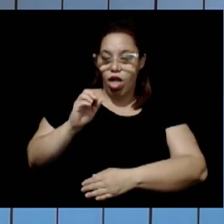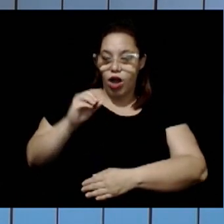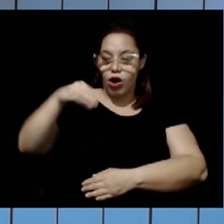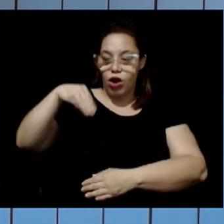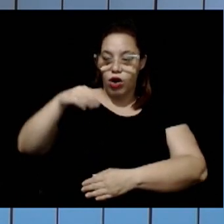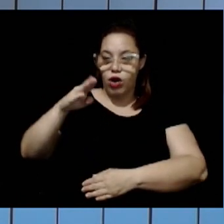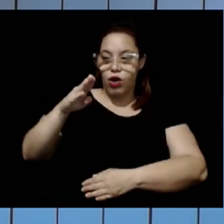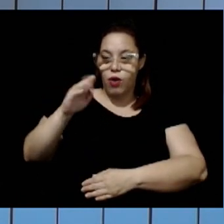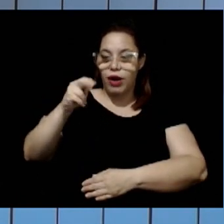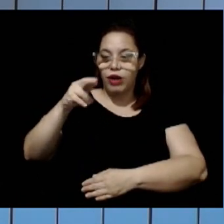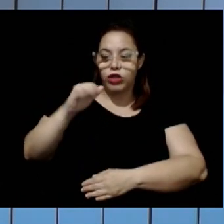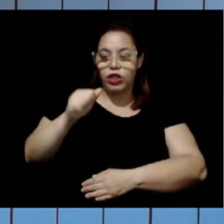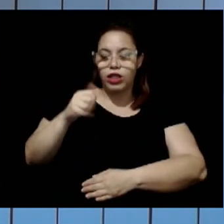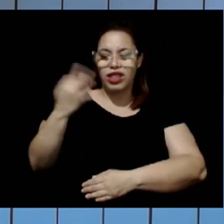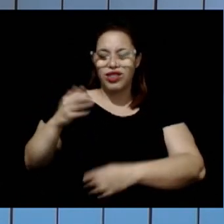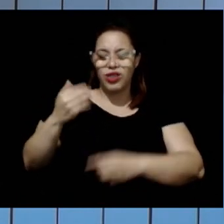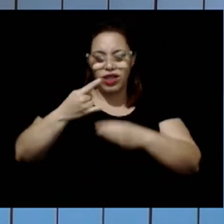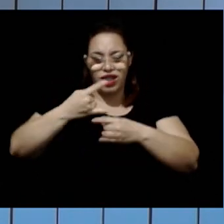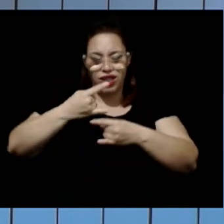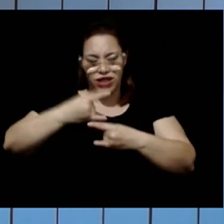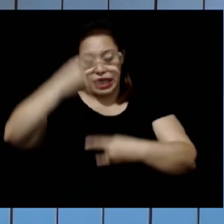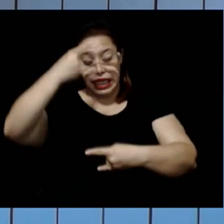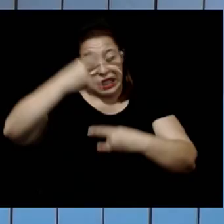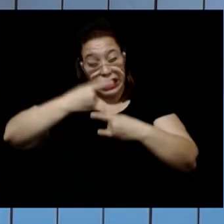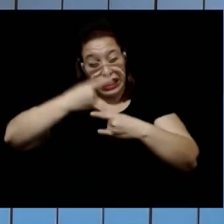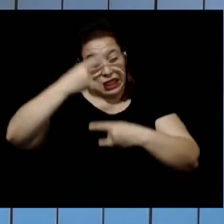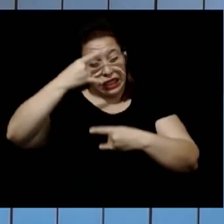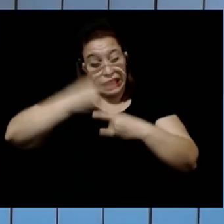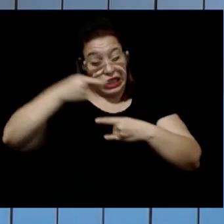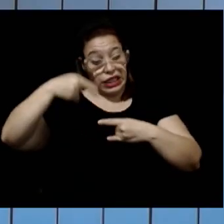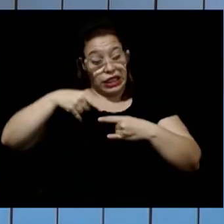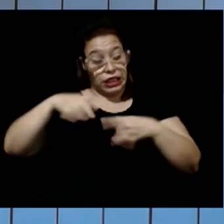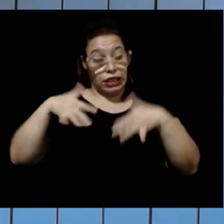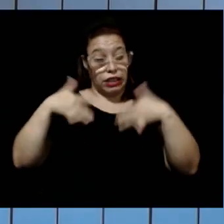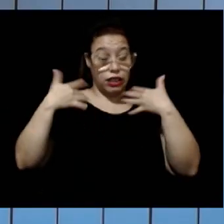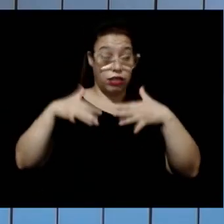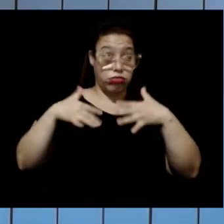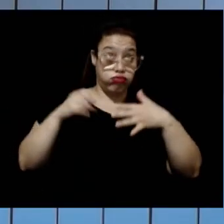costas. Essas são as campeãs, né?